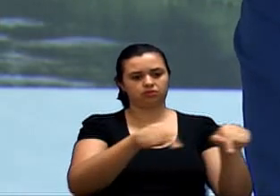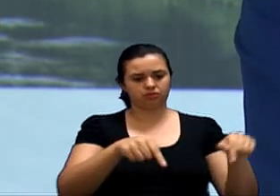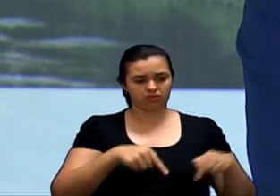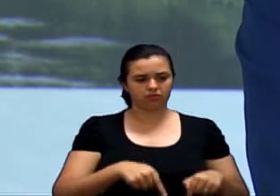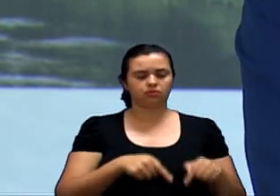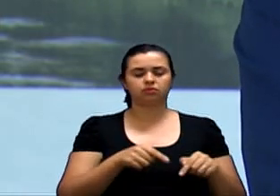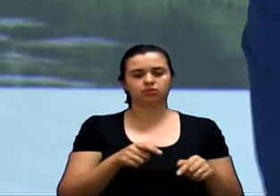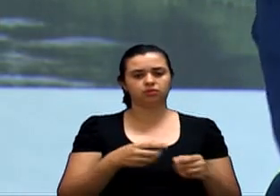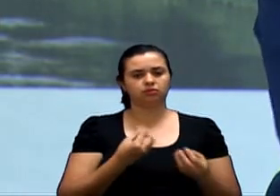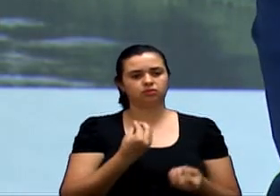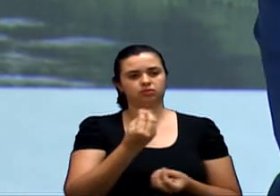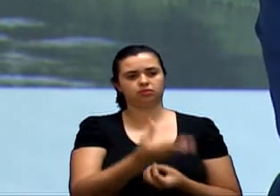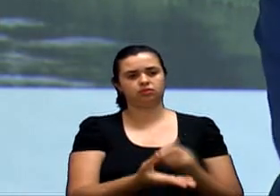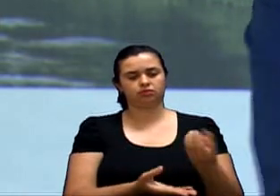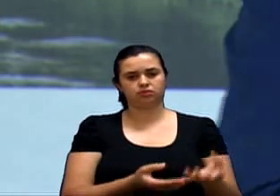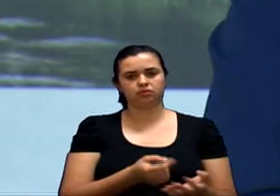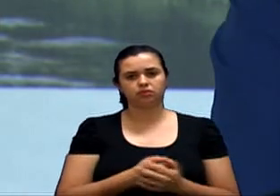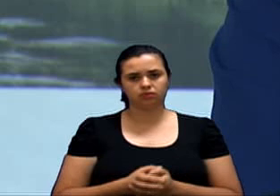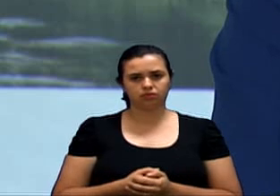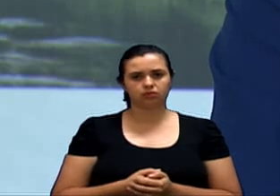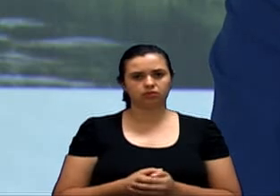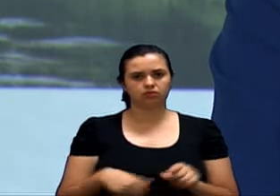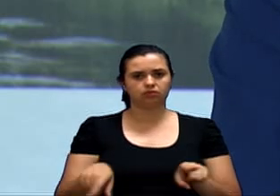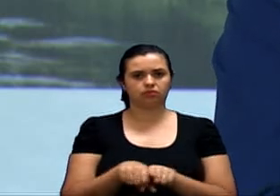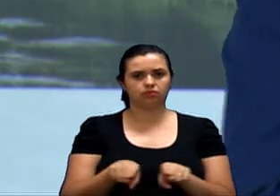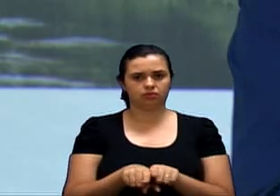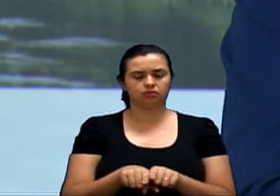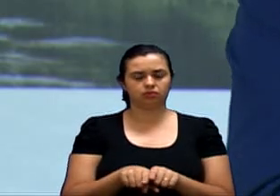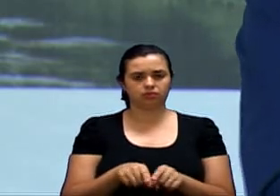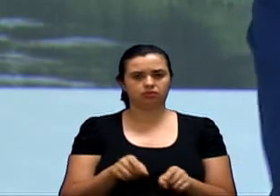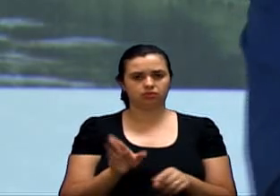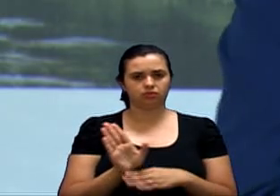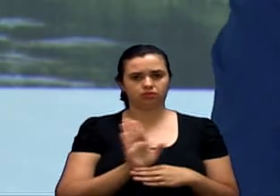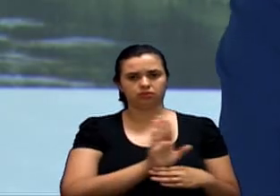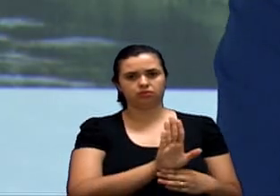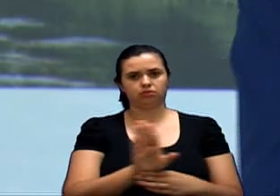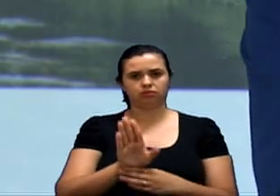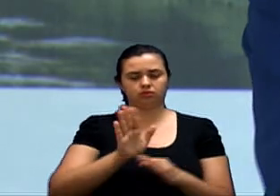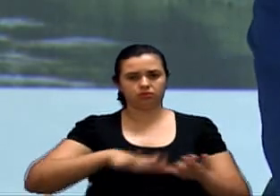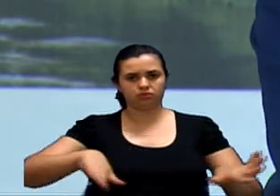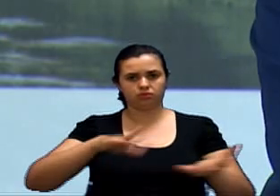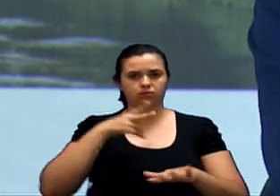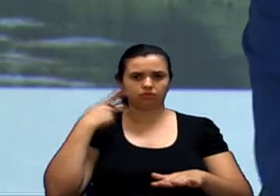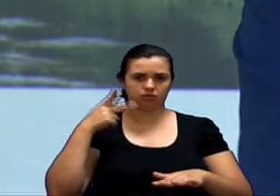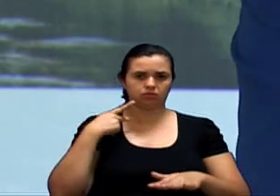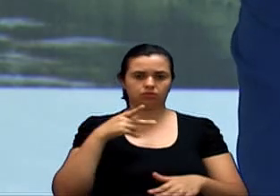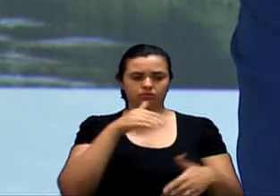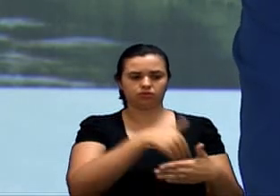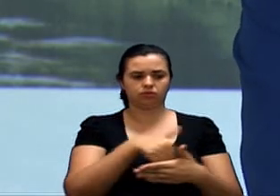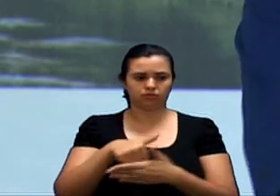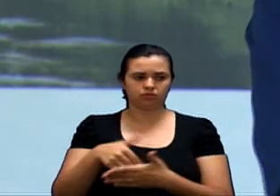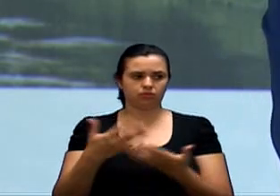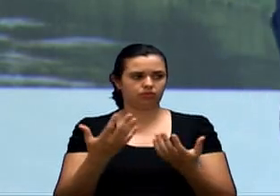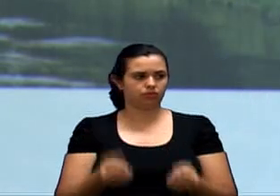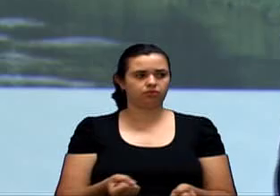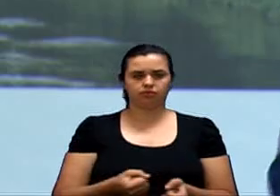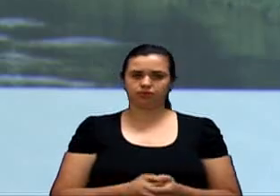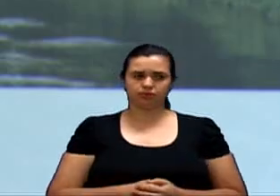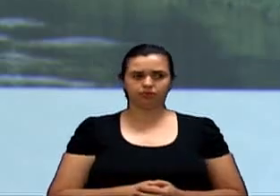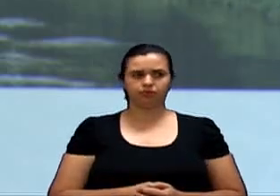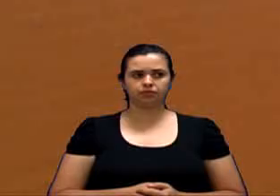com louvor, como está, vai passar aqui o louvor hoje, com todos os vereadores votando a favor da desafetação aí para a PAI.